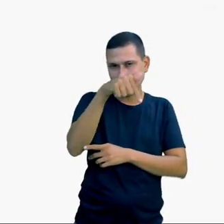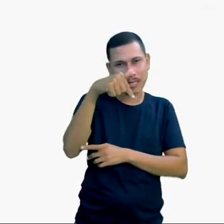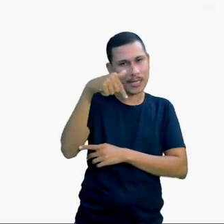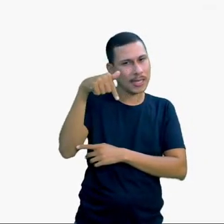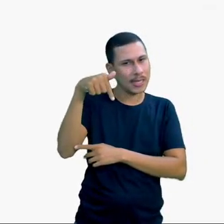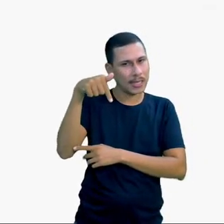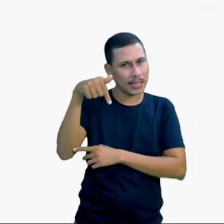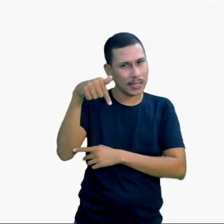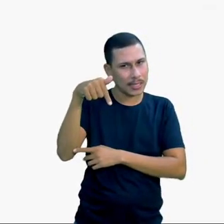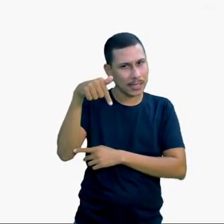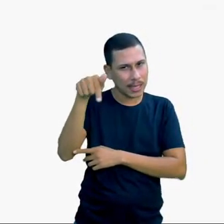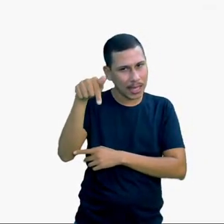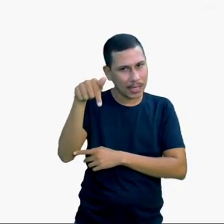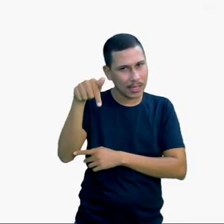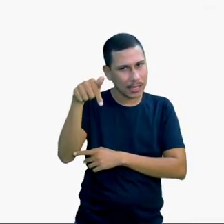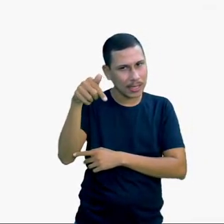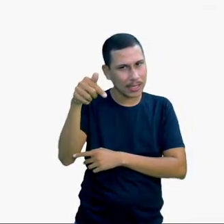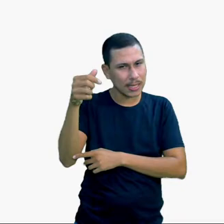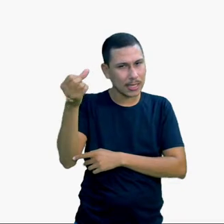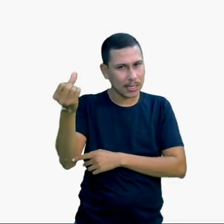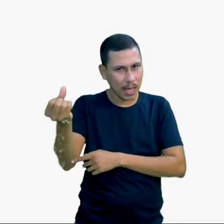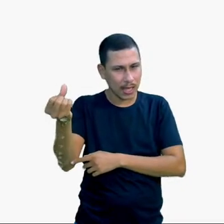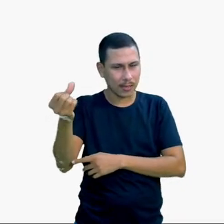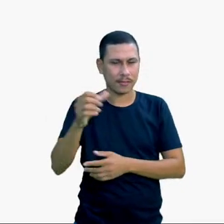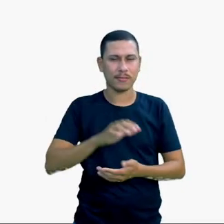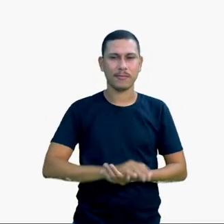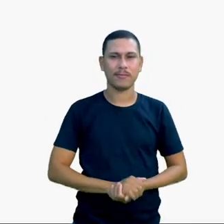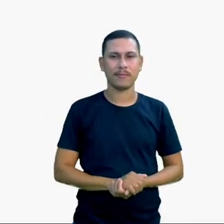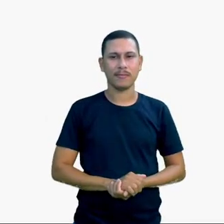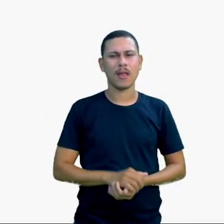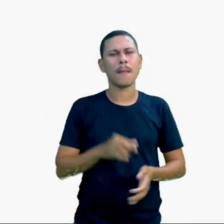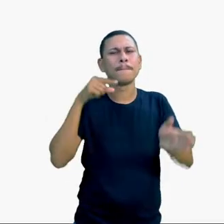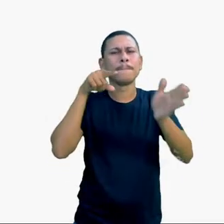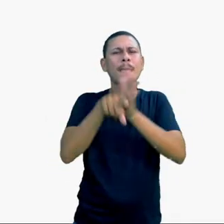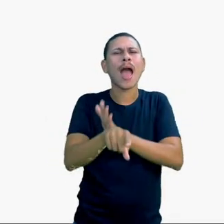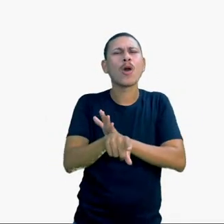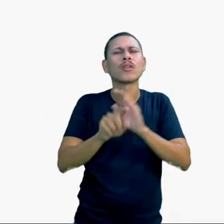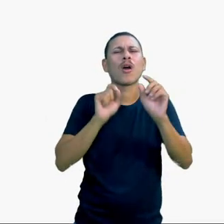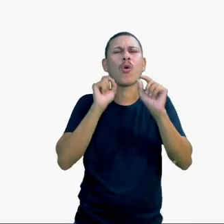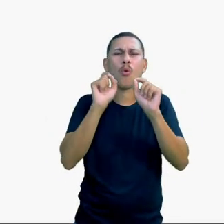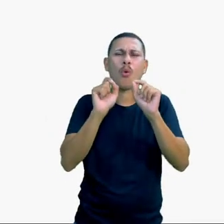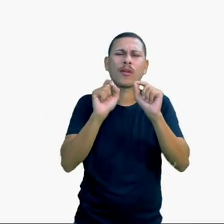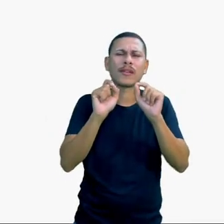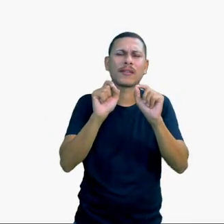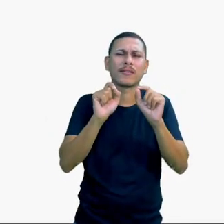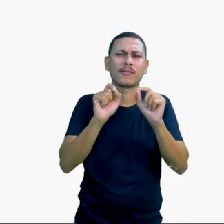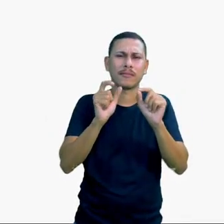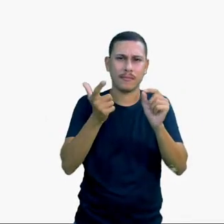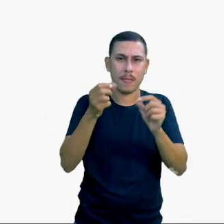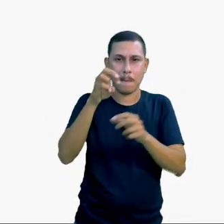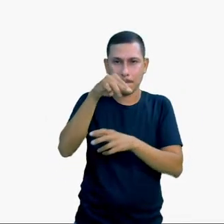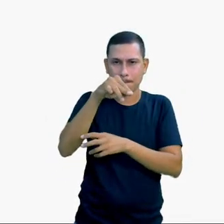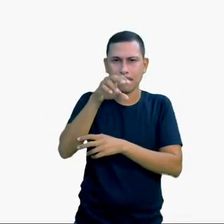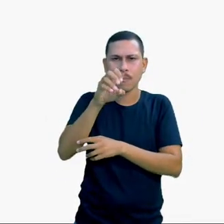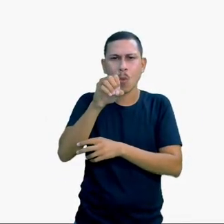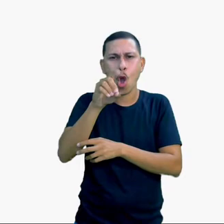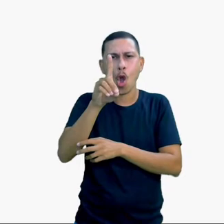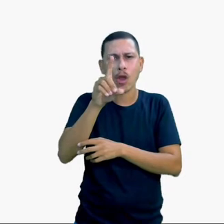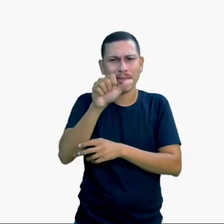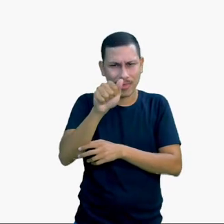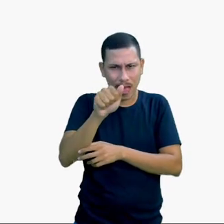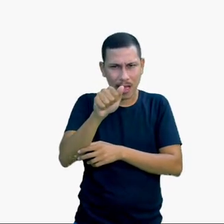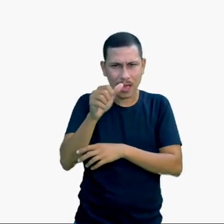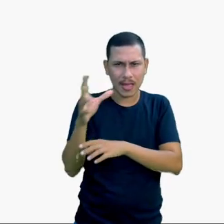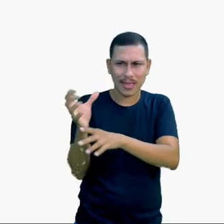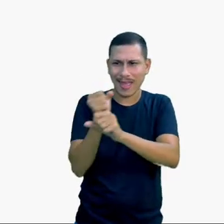7 e a nota 4, 6. A pergunta é, qual é a moda da nota